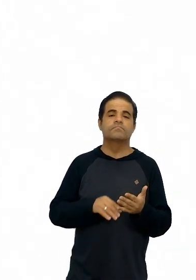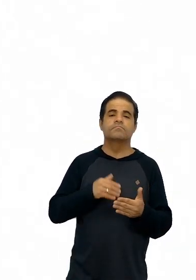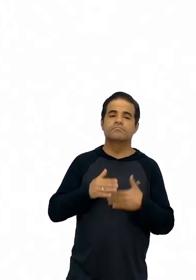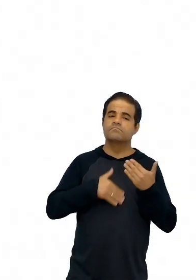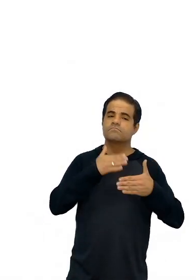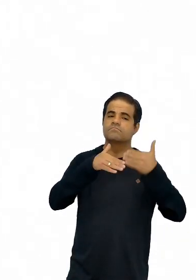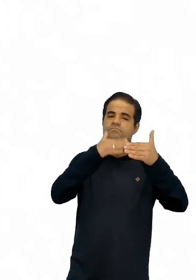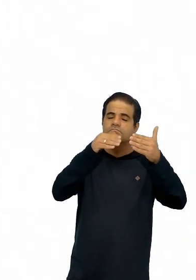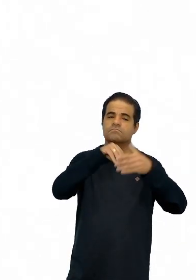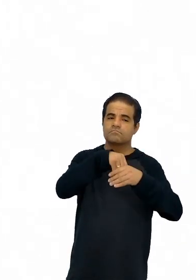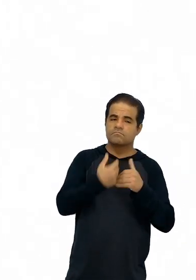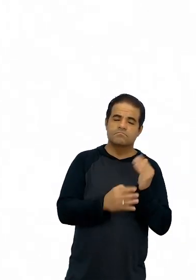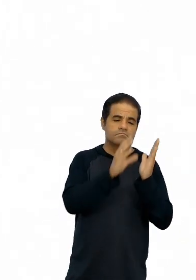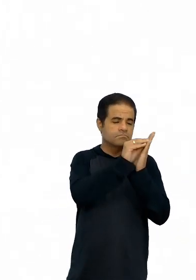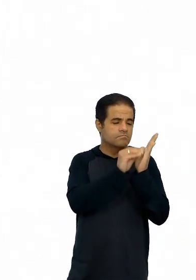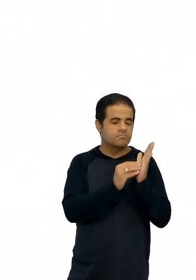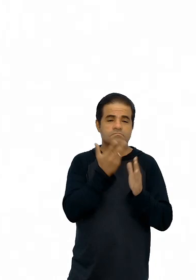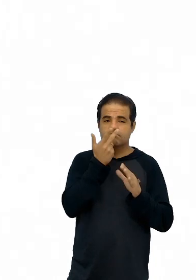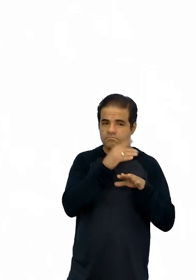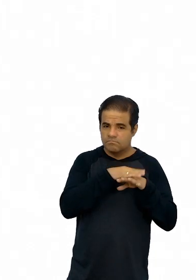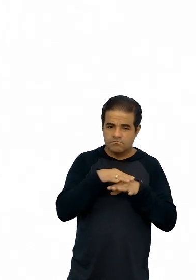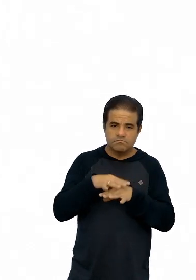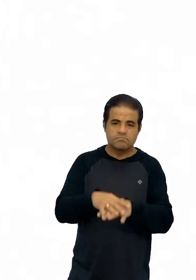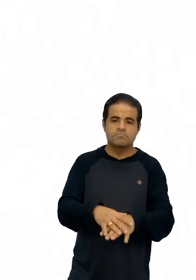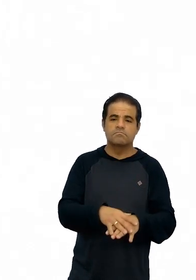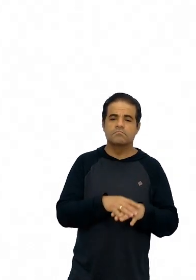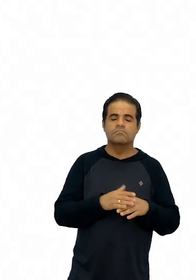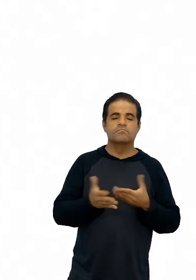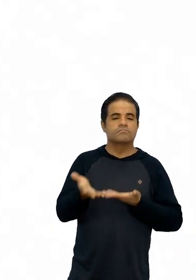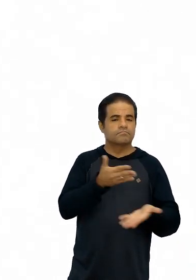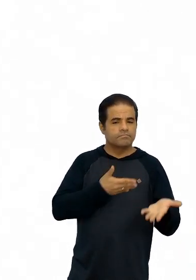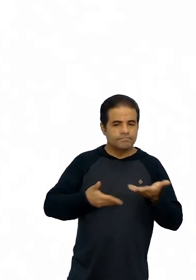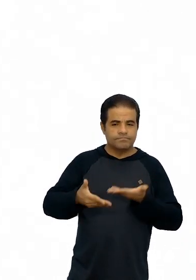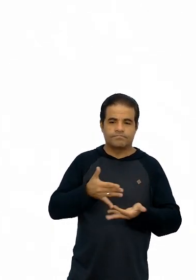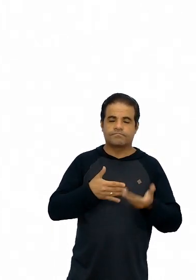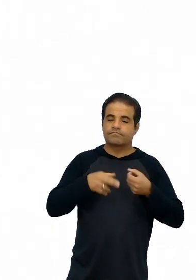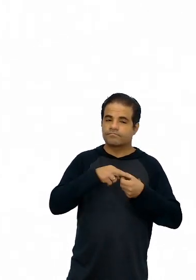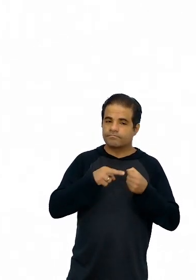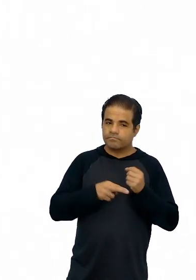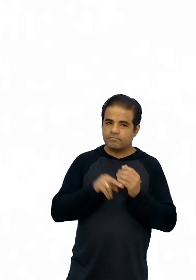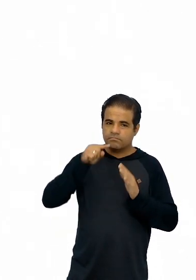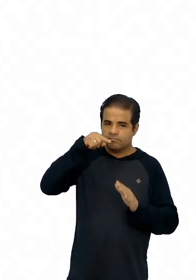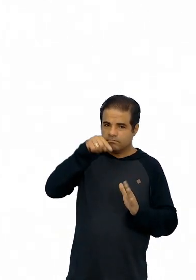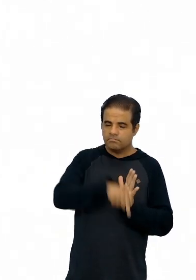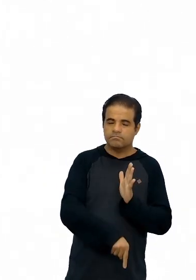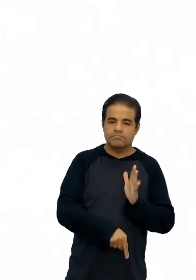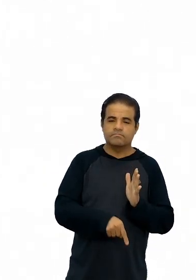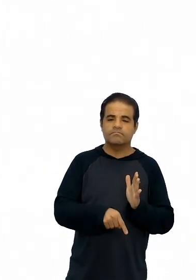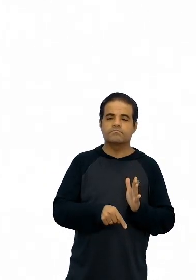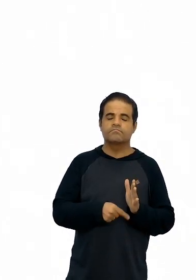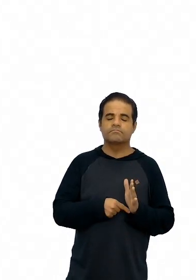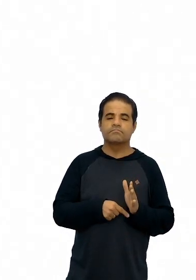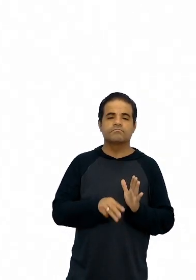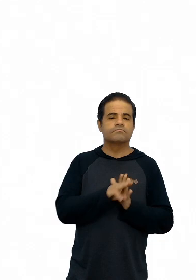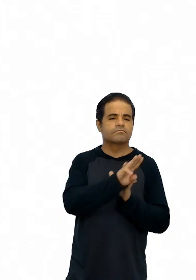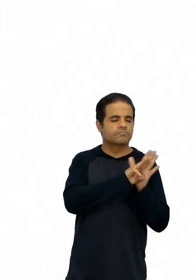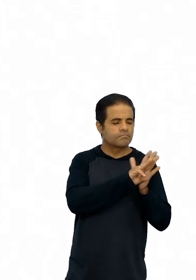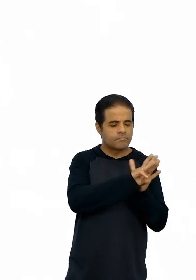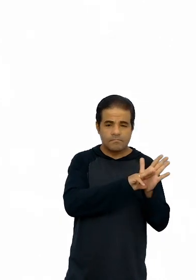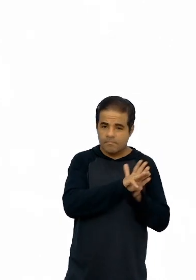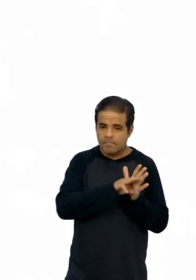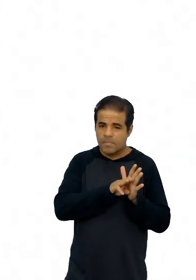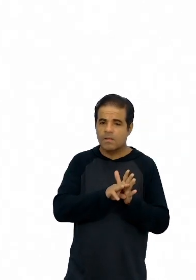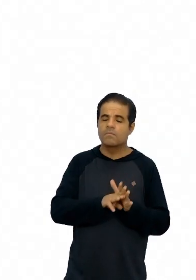desenvolvidas, né? Os conteúdos matemáticos que serão recuperados ou aprofundados, as metodologias que